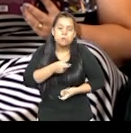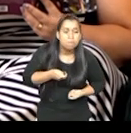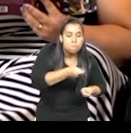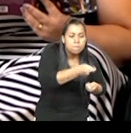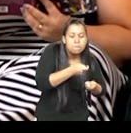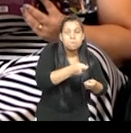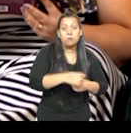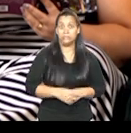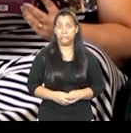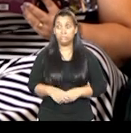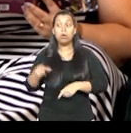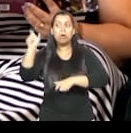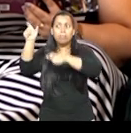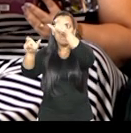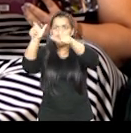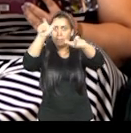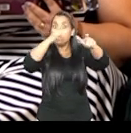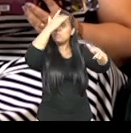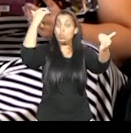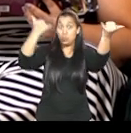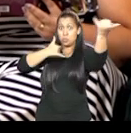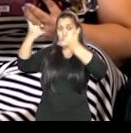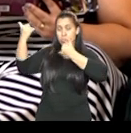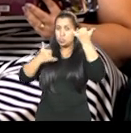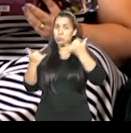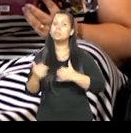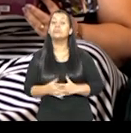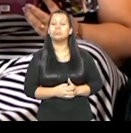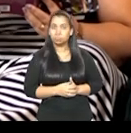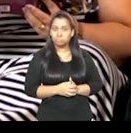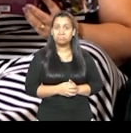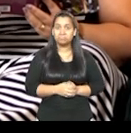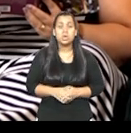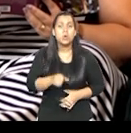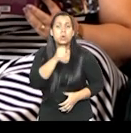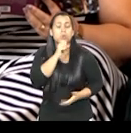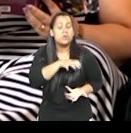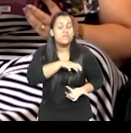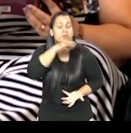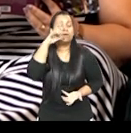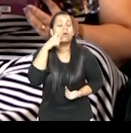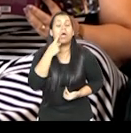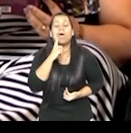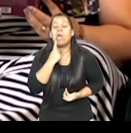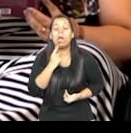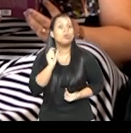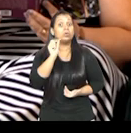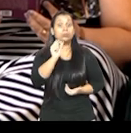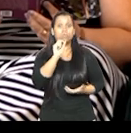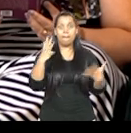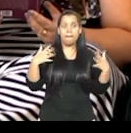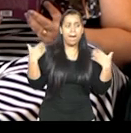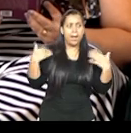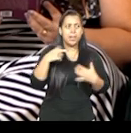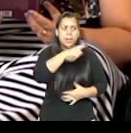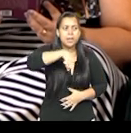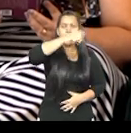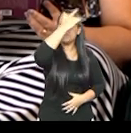corria o boato. O velhinho babava de prazer vendo o sofrimento dos seus